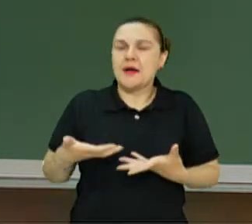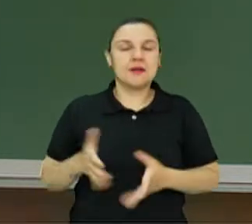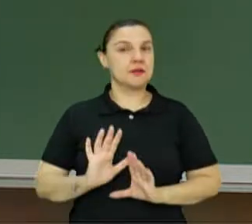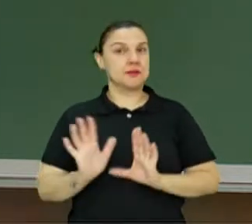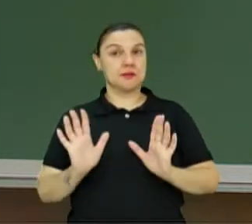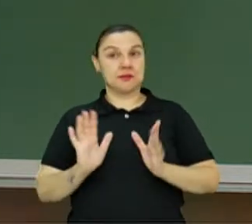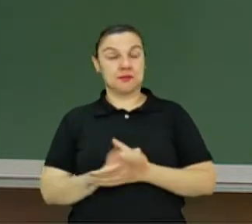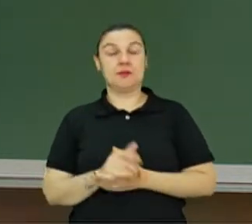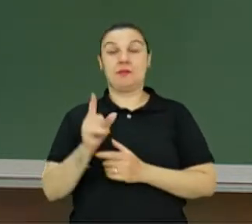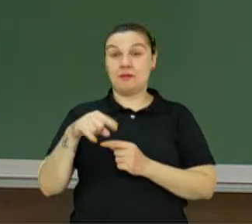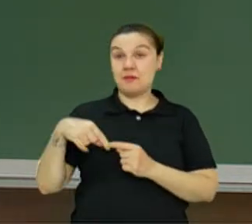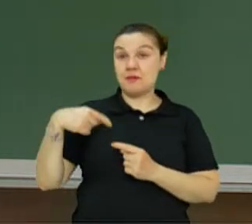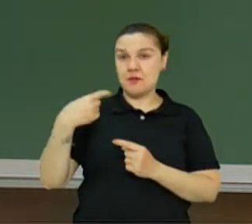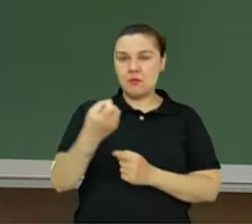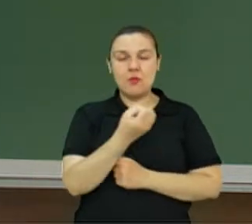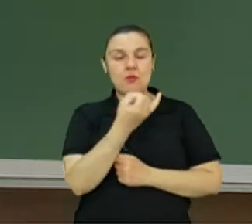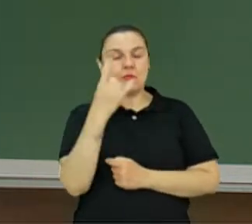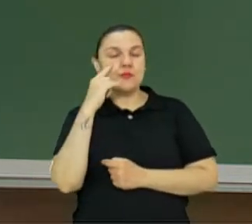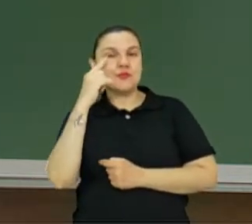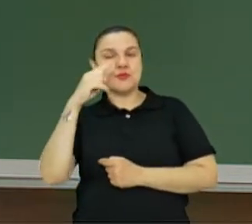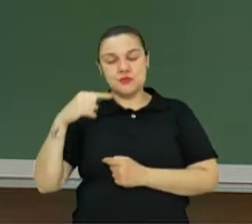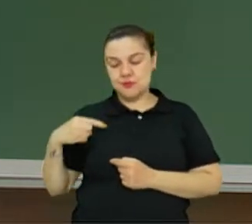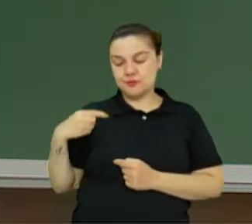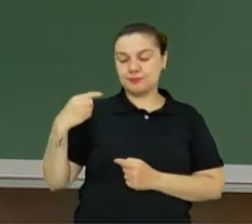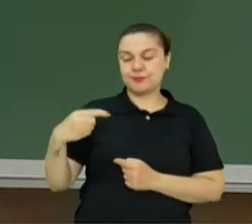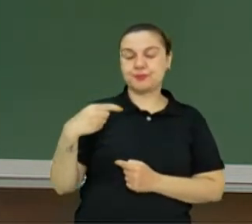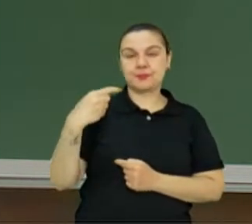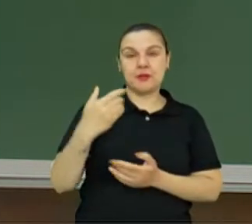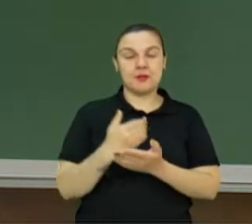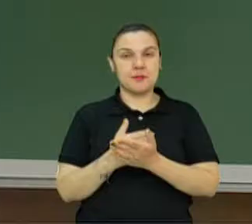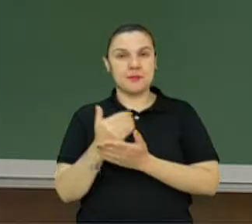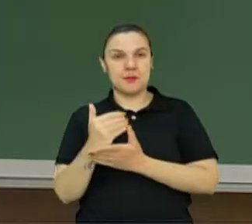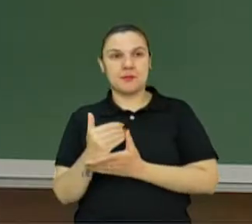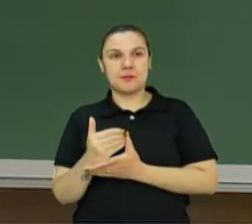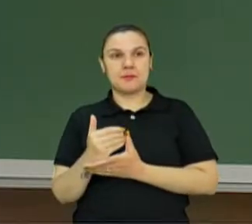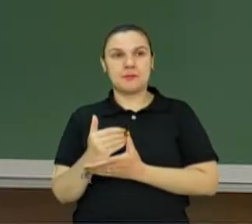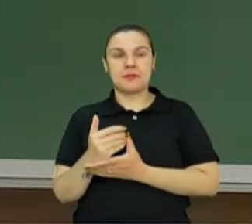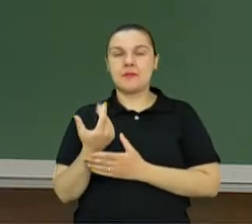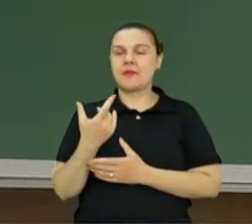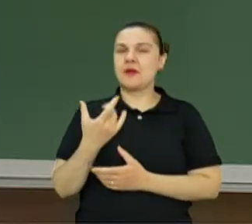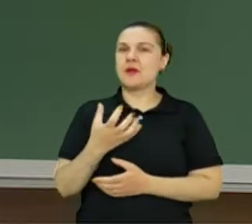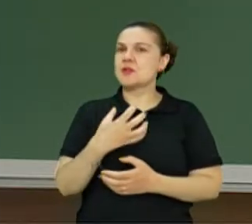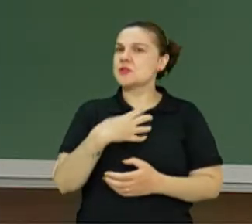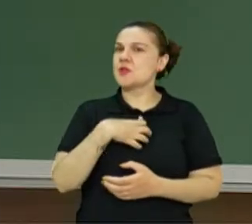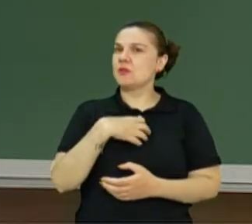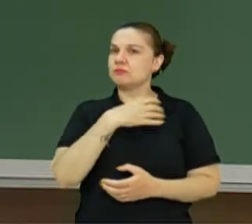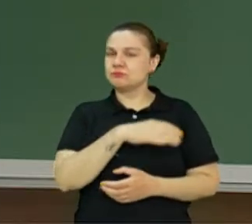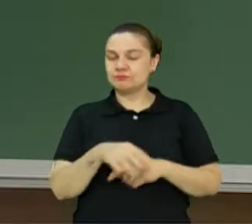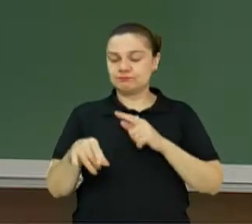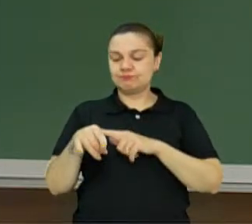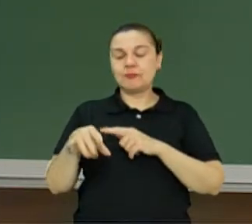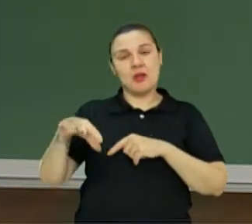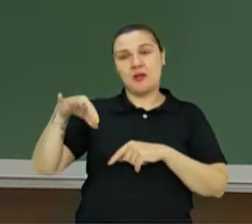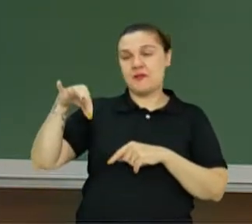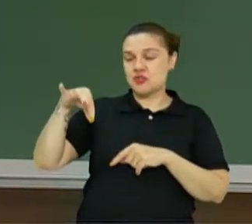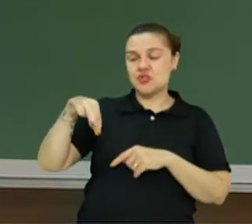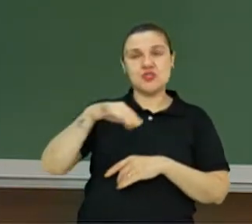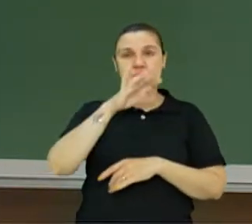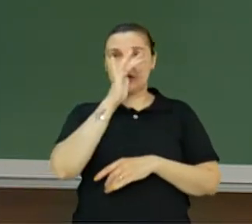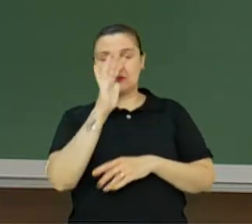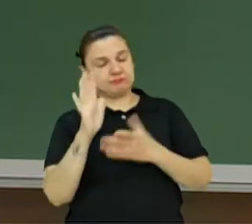ter os sintomas, né, mas alguns dias depois ela vai começar a ter lesões na área genital. Então, pode ser,